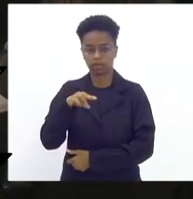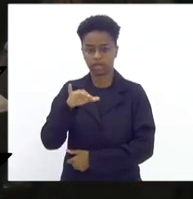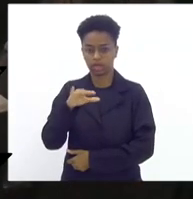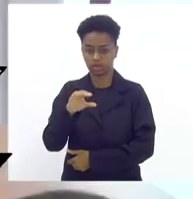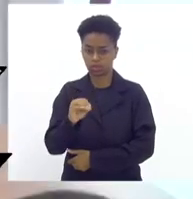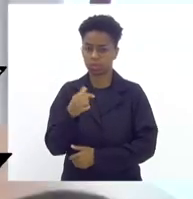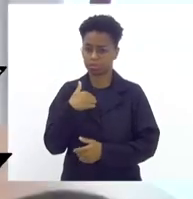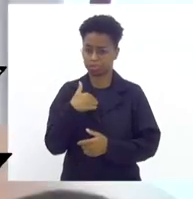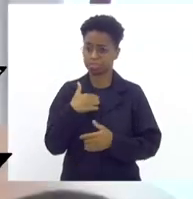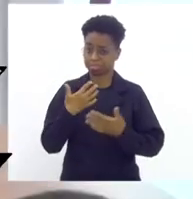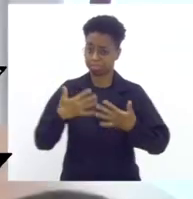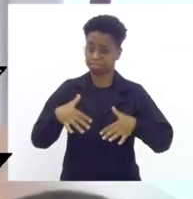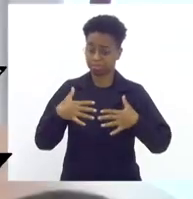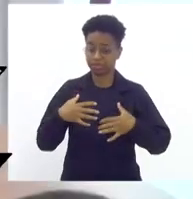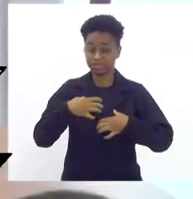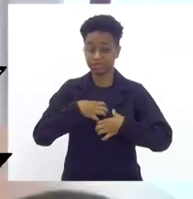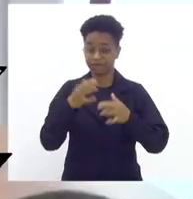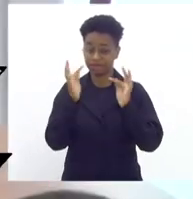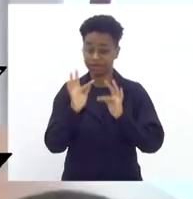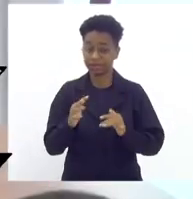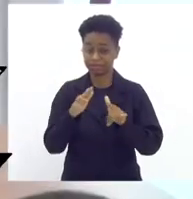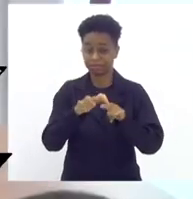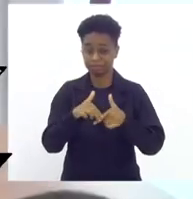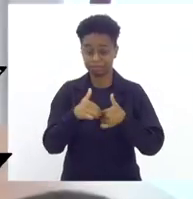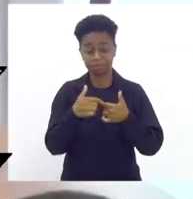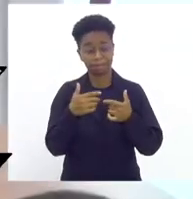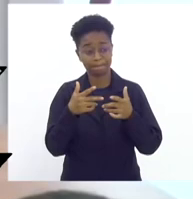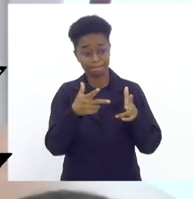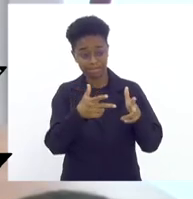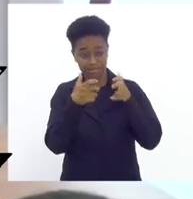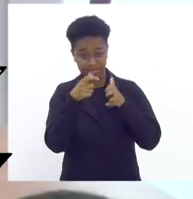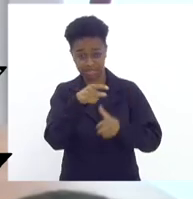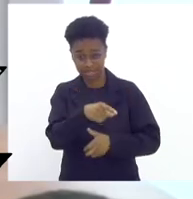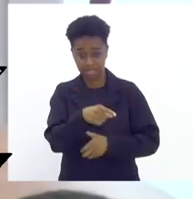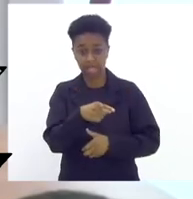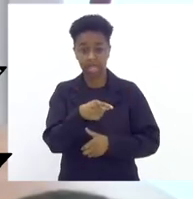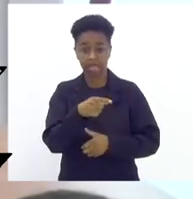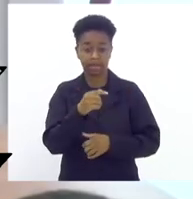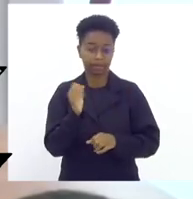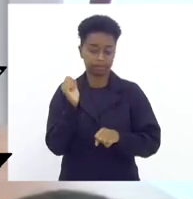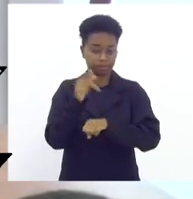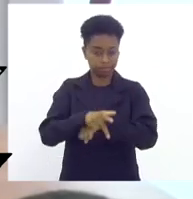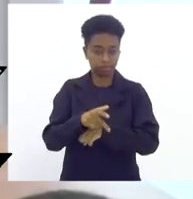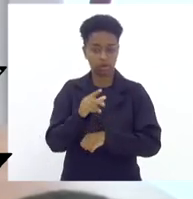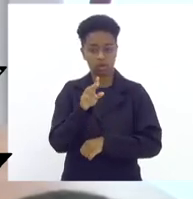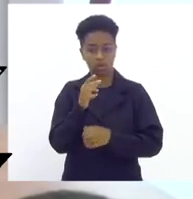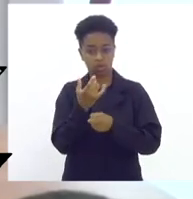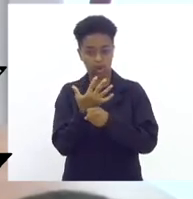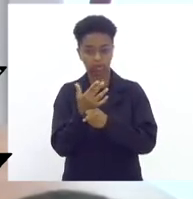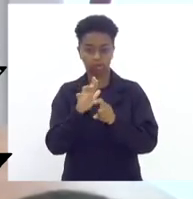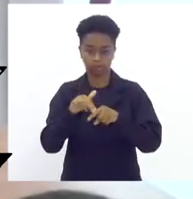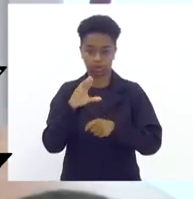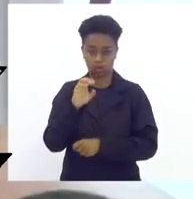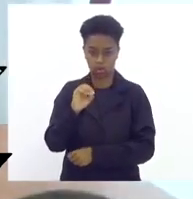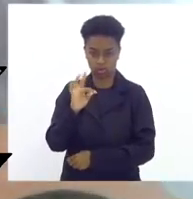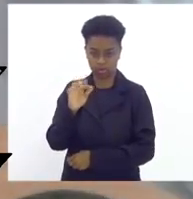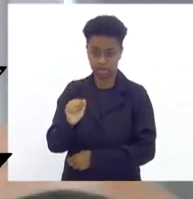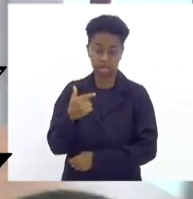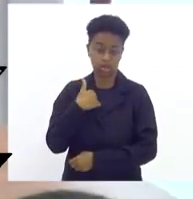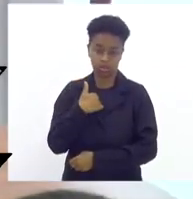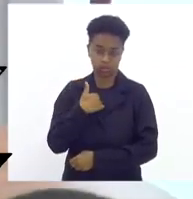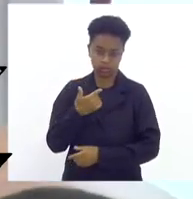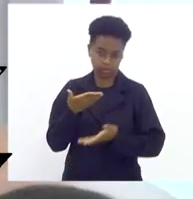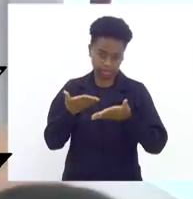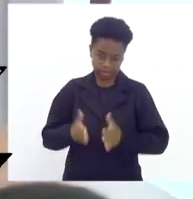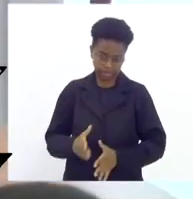uma graça do sistema de cotas da UERJ porque eu não nasci Defensor Público Federal né antes disso eu era procuradora da universidade